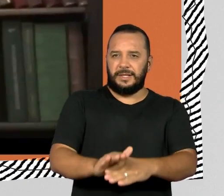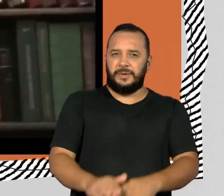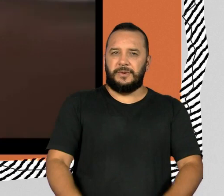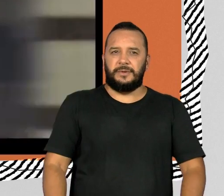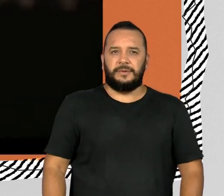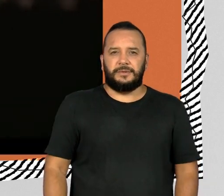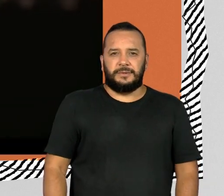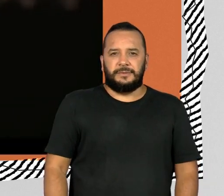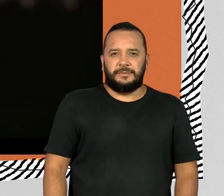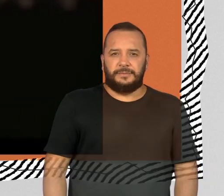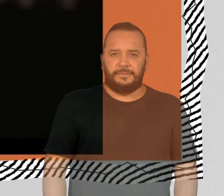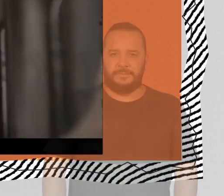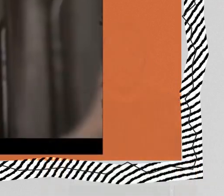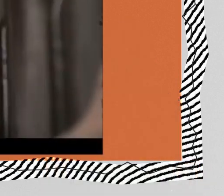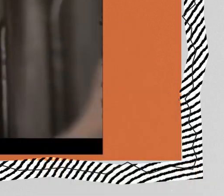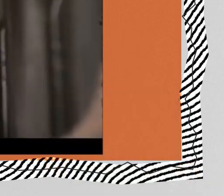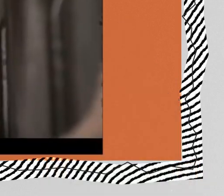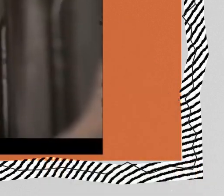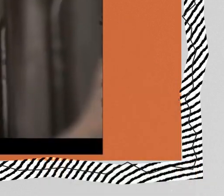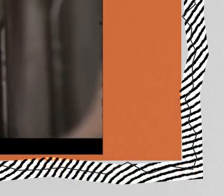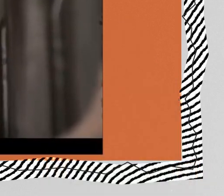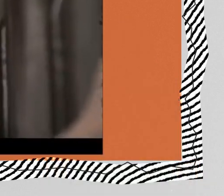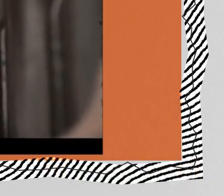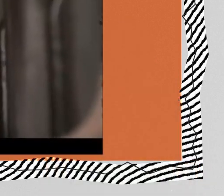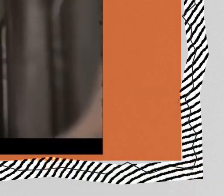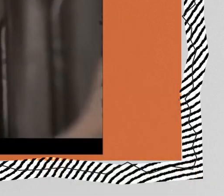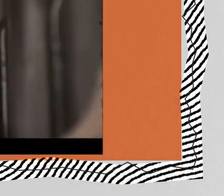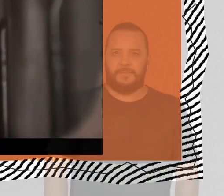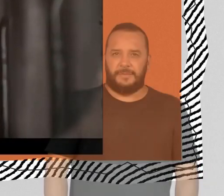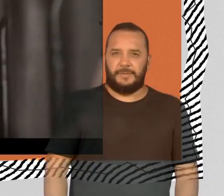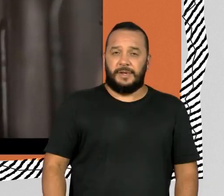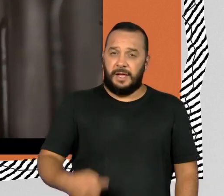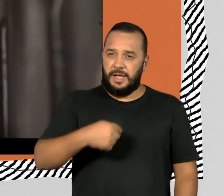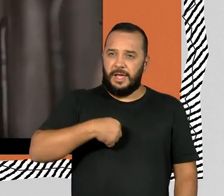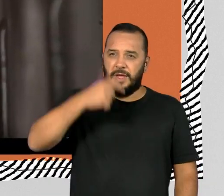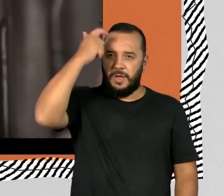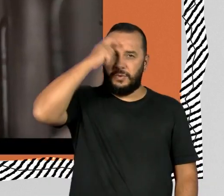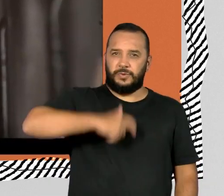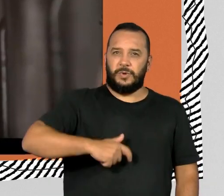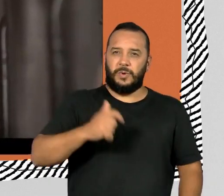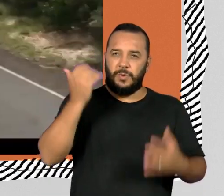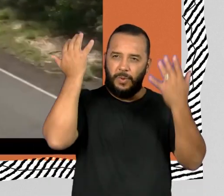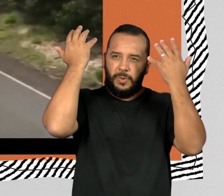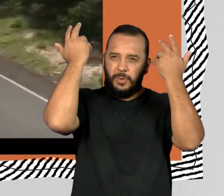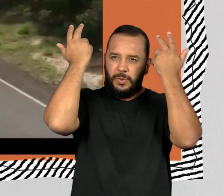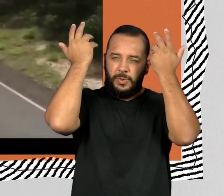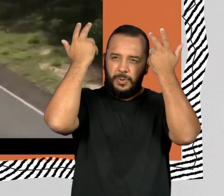Prefiro ser. Eu sou normal.